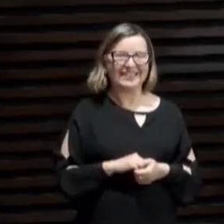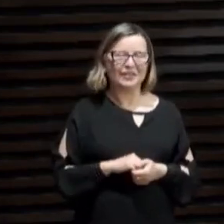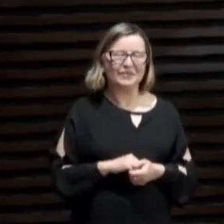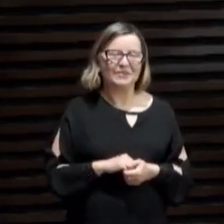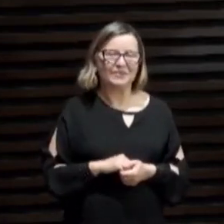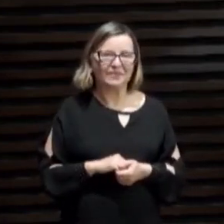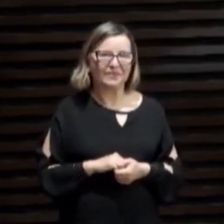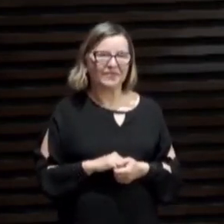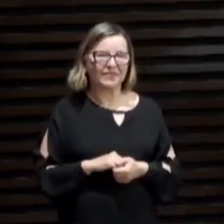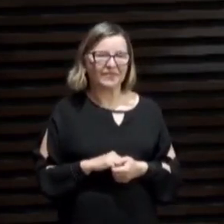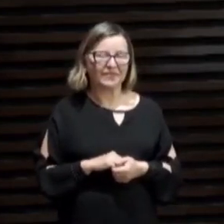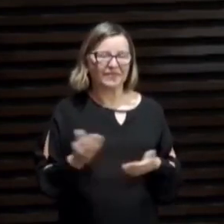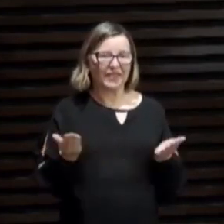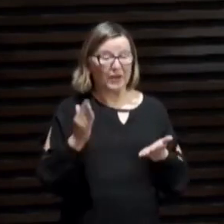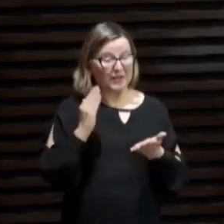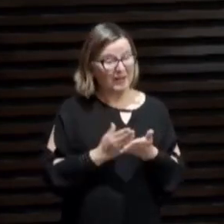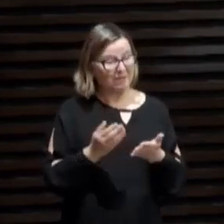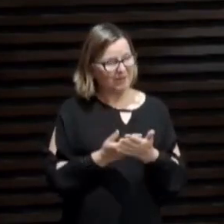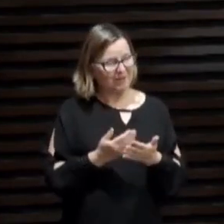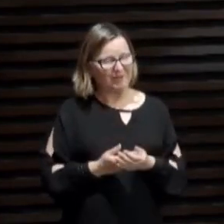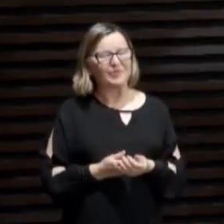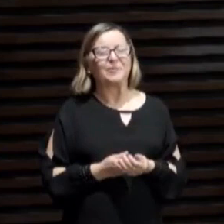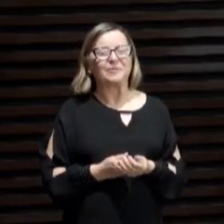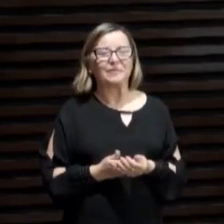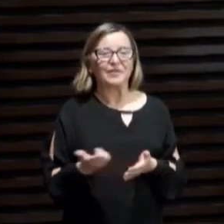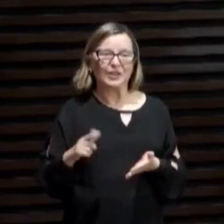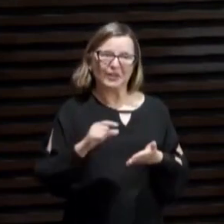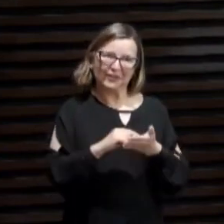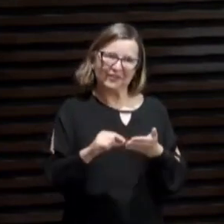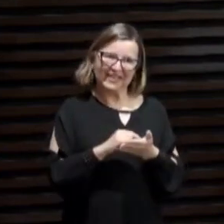Então, meu irmão, eu termino voltando para esse versículo.